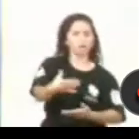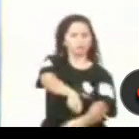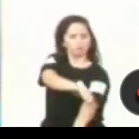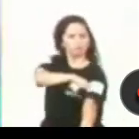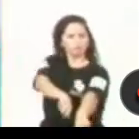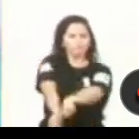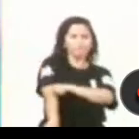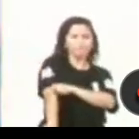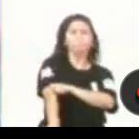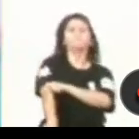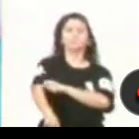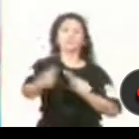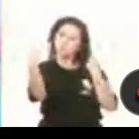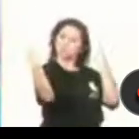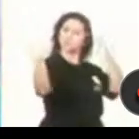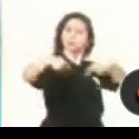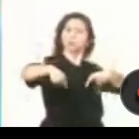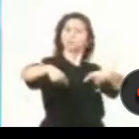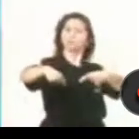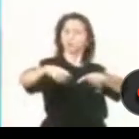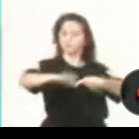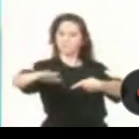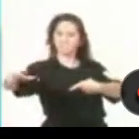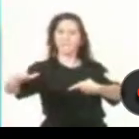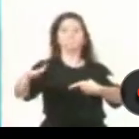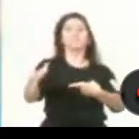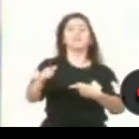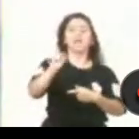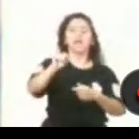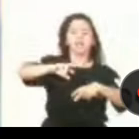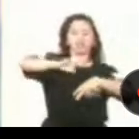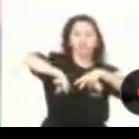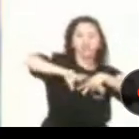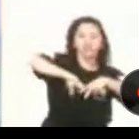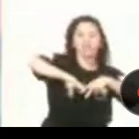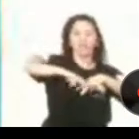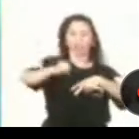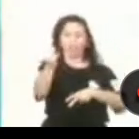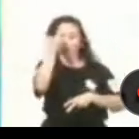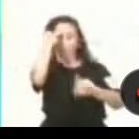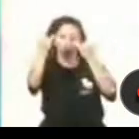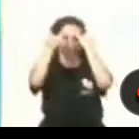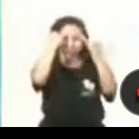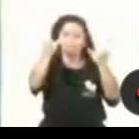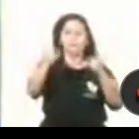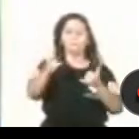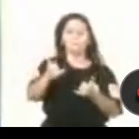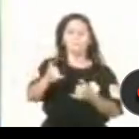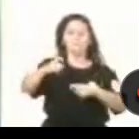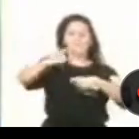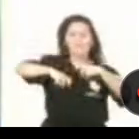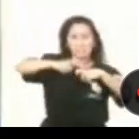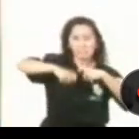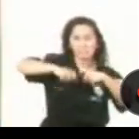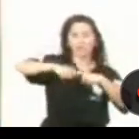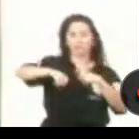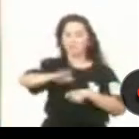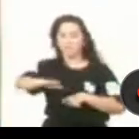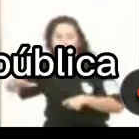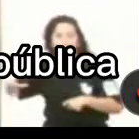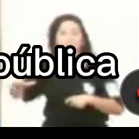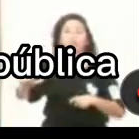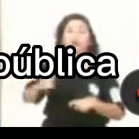contra todos os ataques às crianças, a ideologia de gênero, o aborto, a pedofilia, o assassinato, a violência, foi um